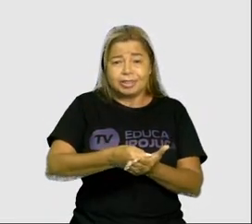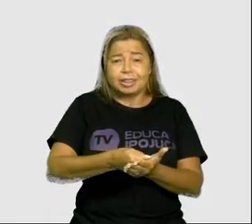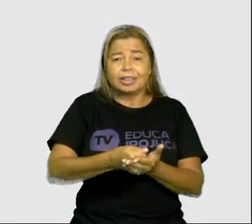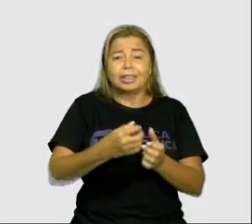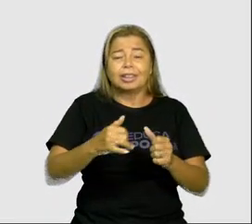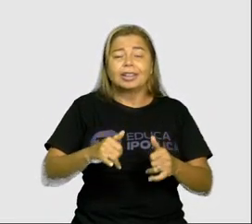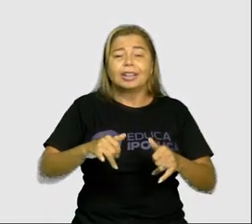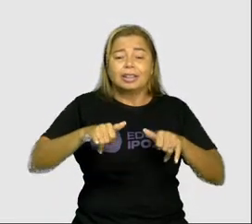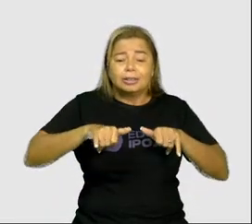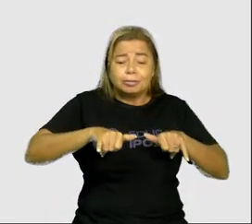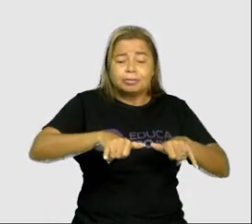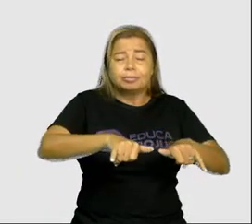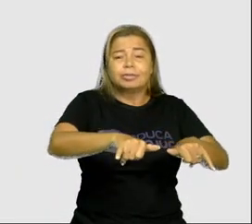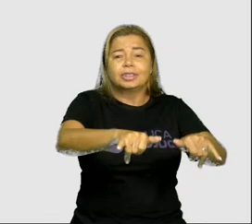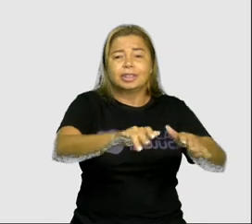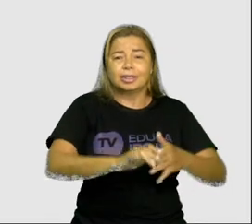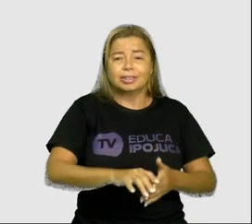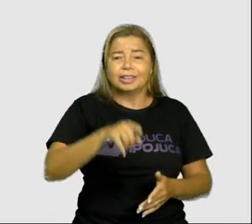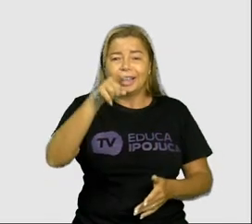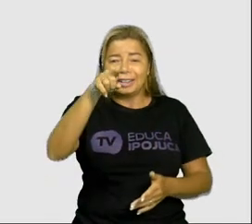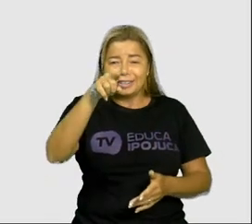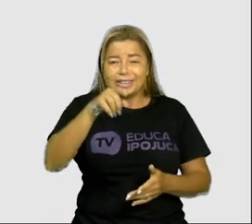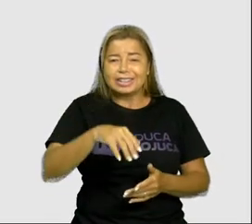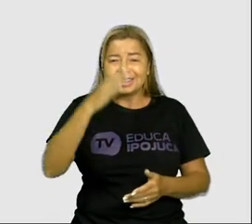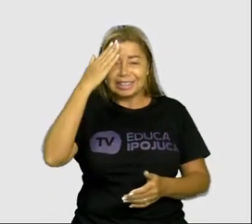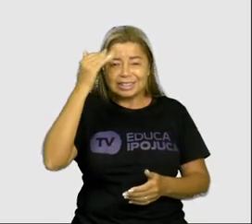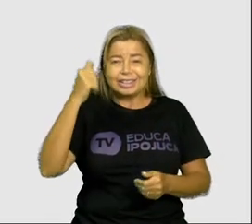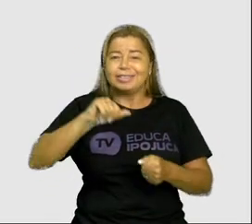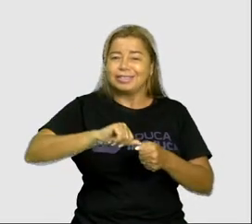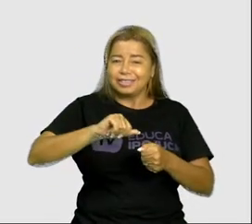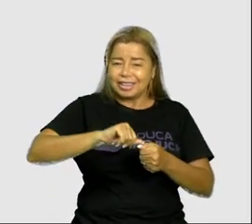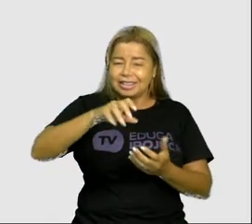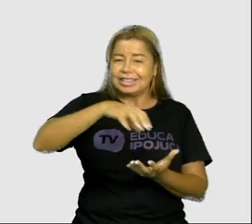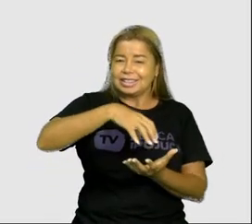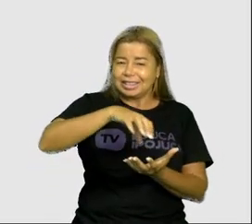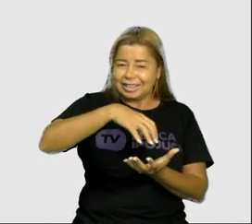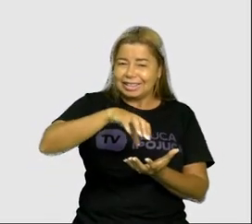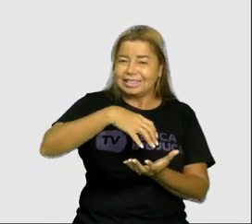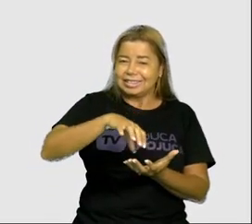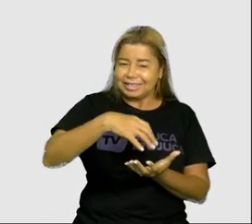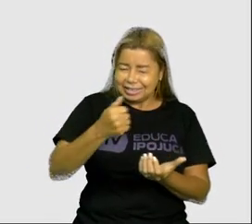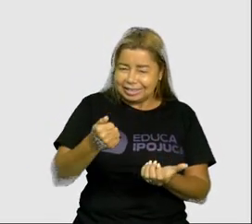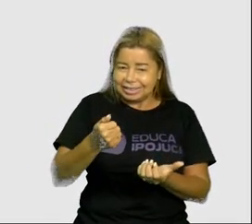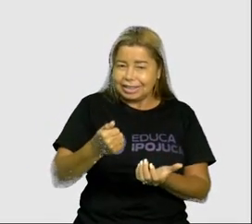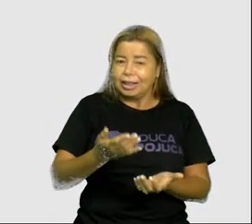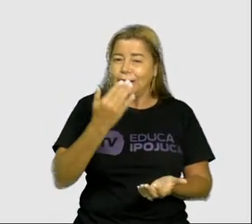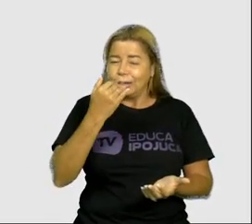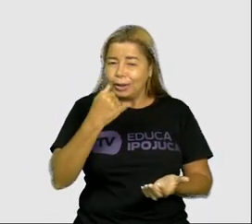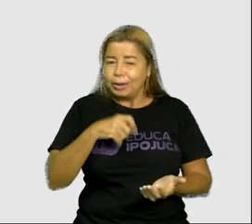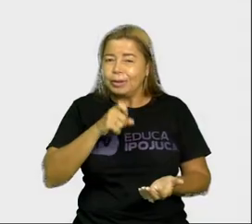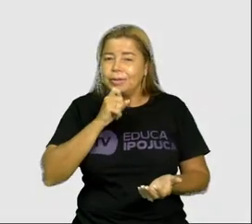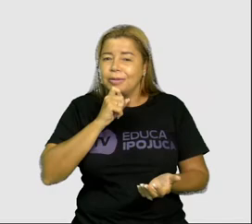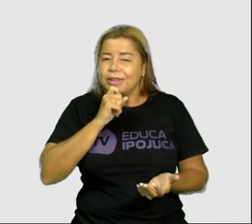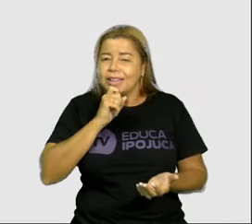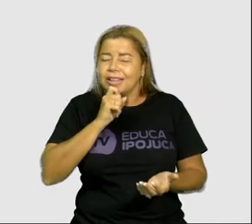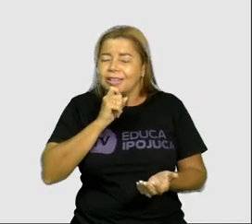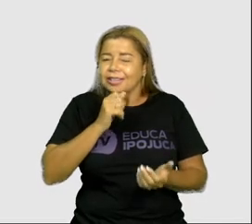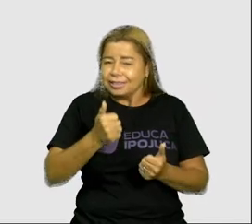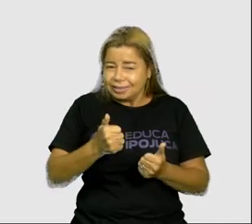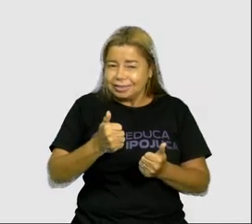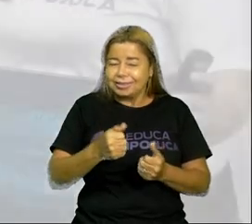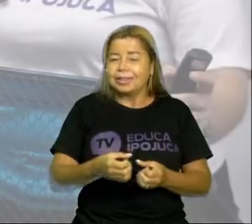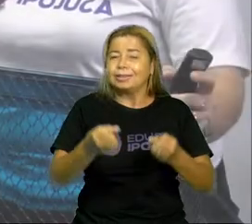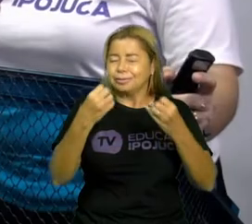aprendeu como se faz? E agora? Pronto para degustar uma gelatinazinha geladinha?